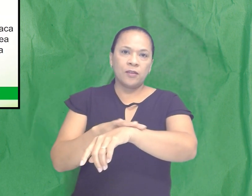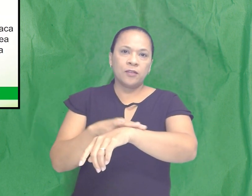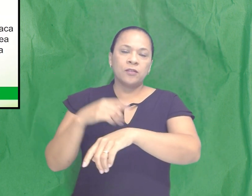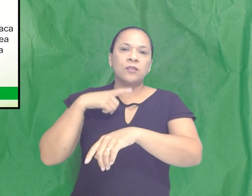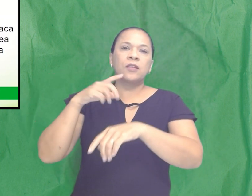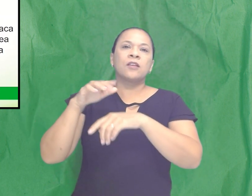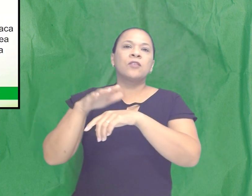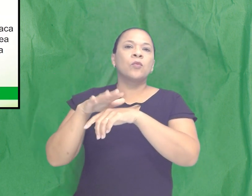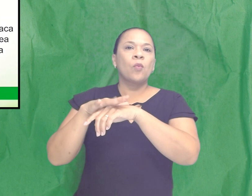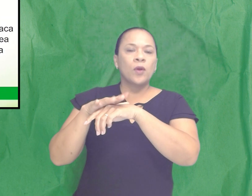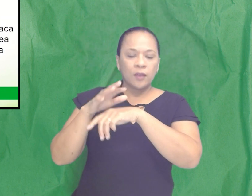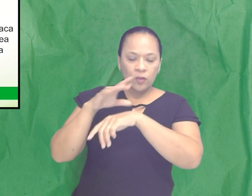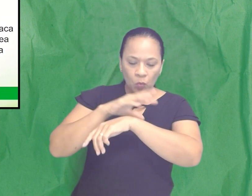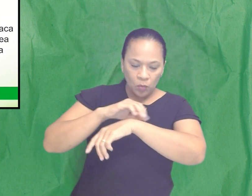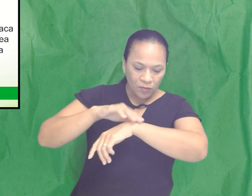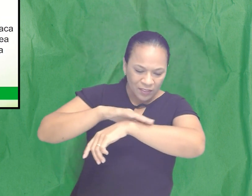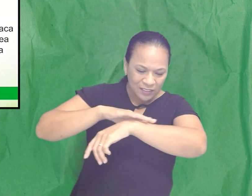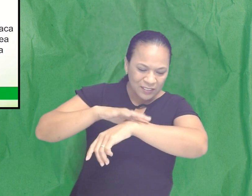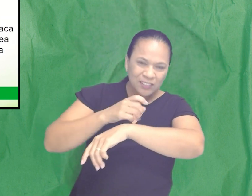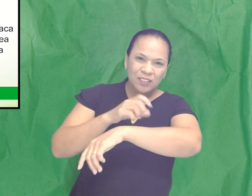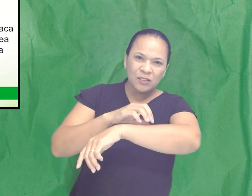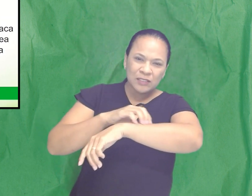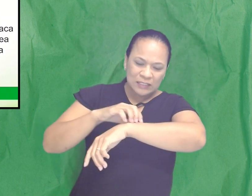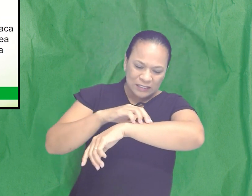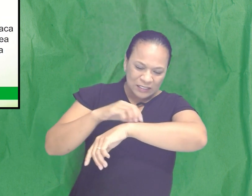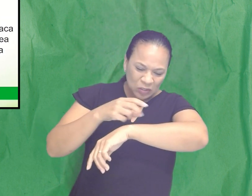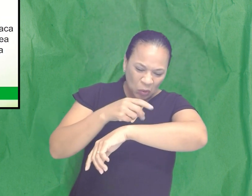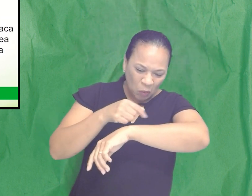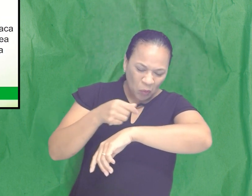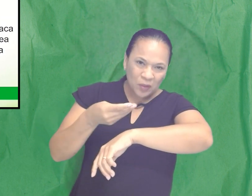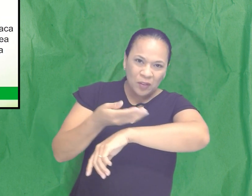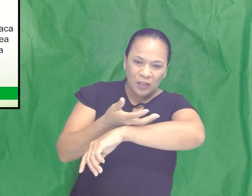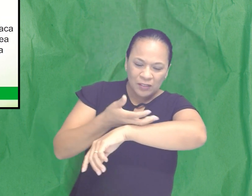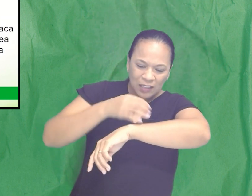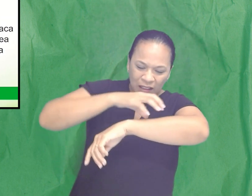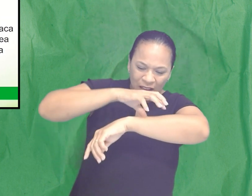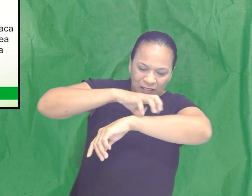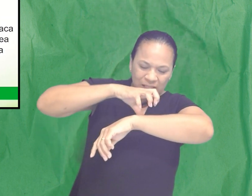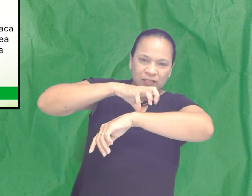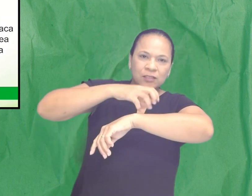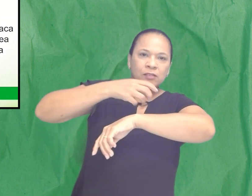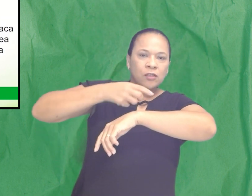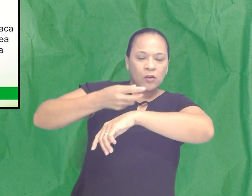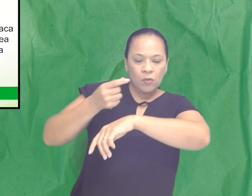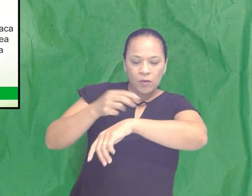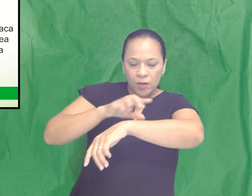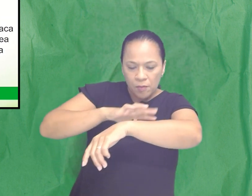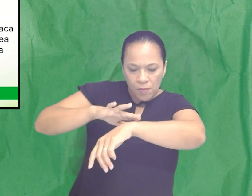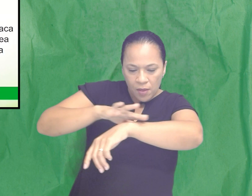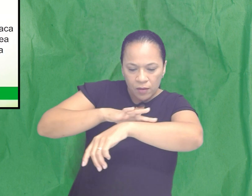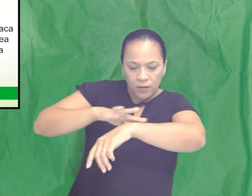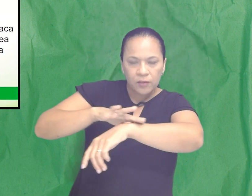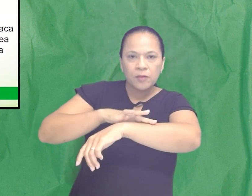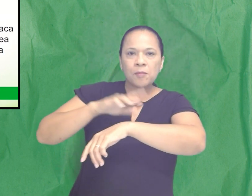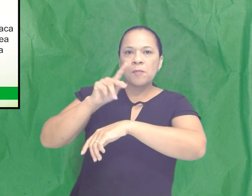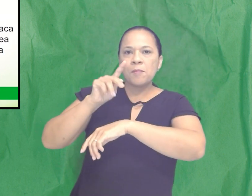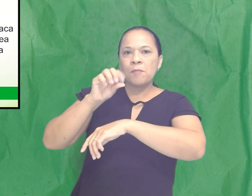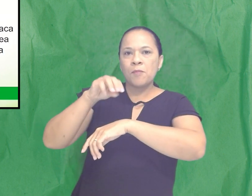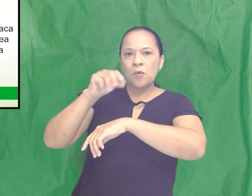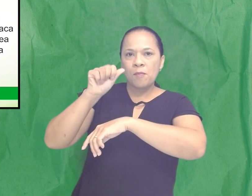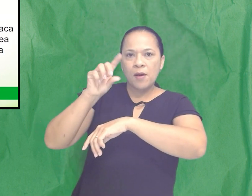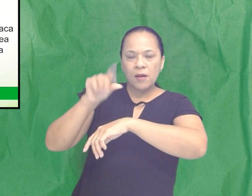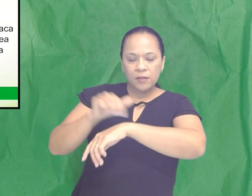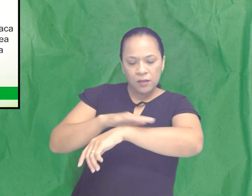tratar afecções de pele, né, a maioria das vezes pele e mucosa. As formas farmacêuticas mais comuns são